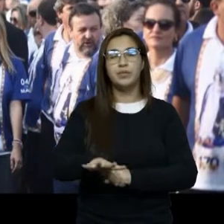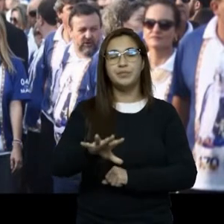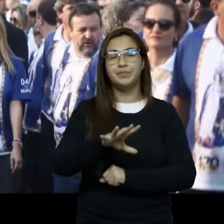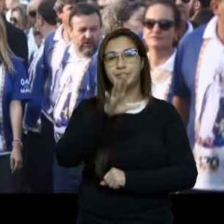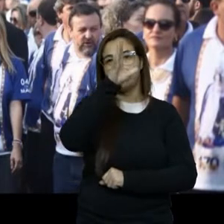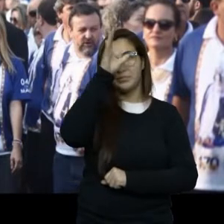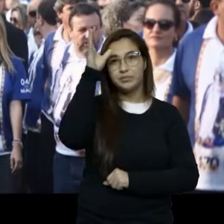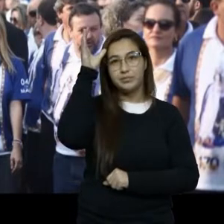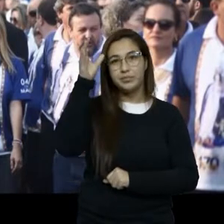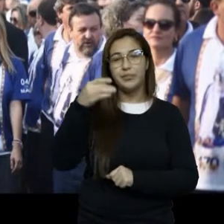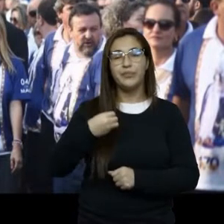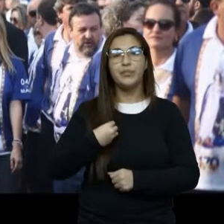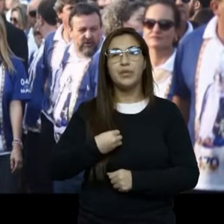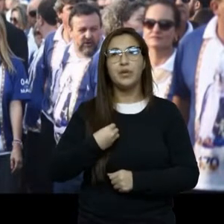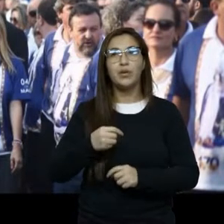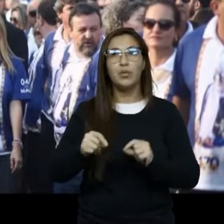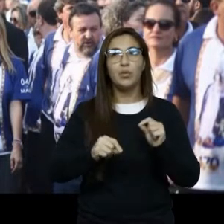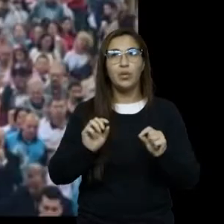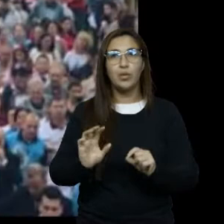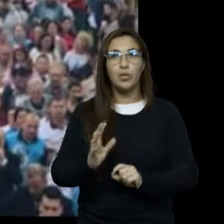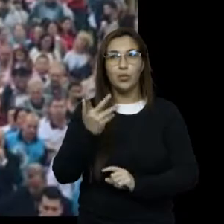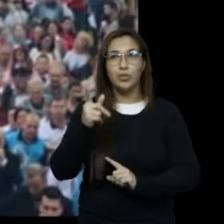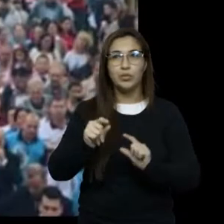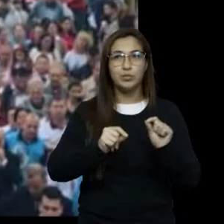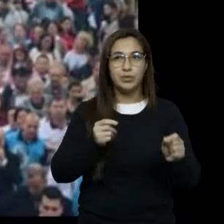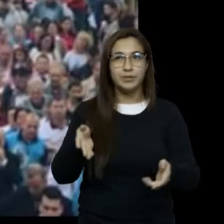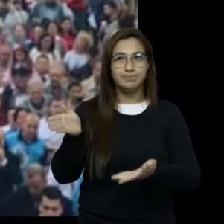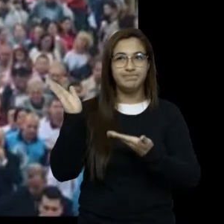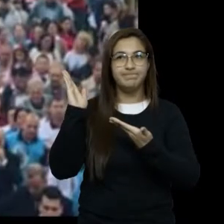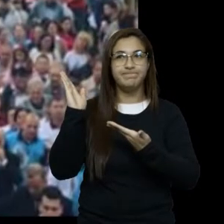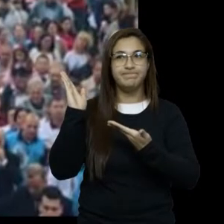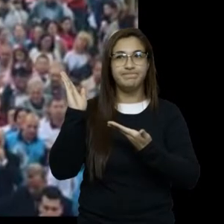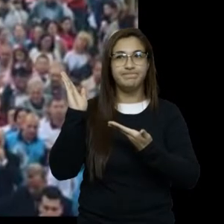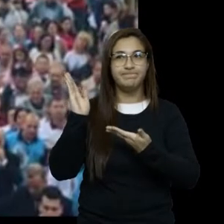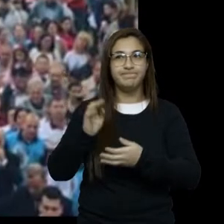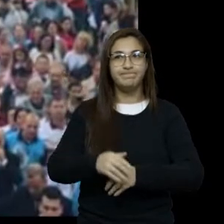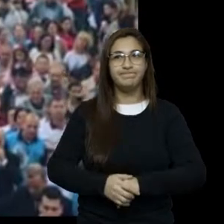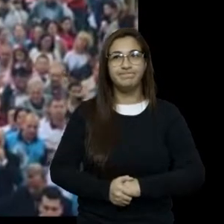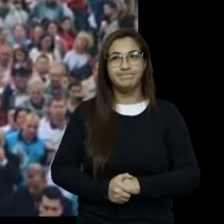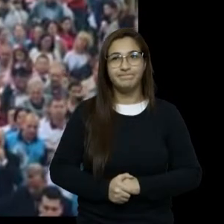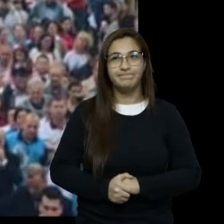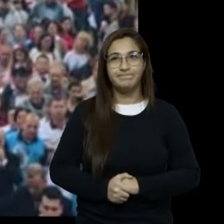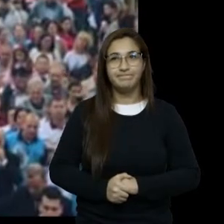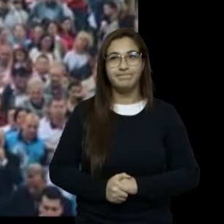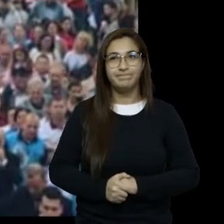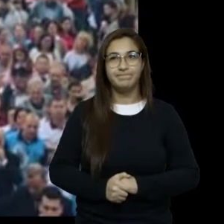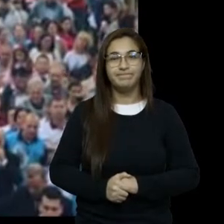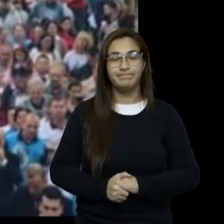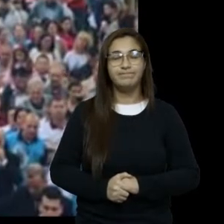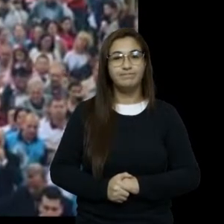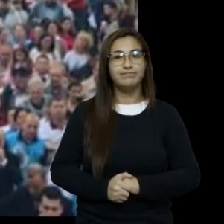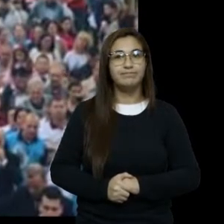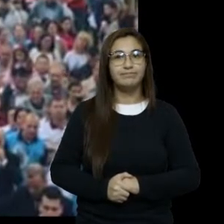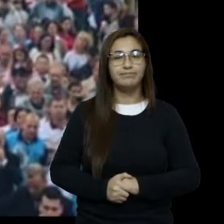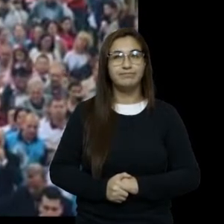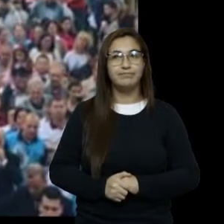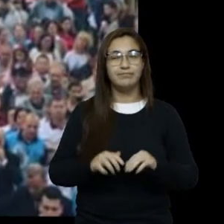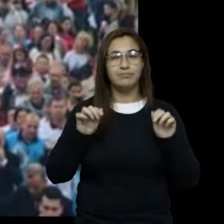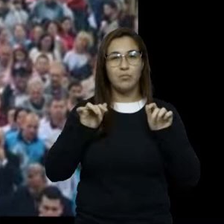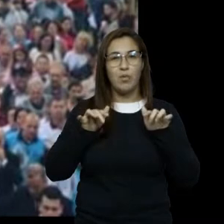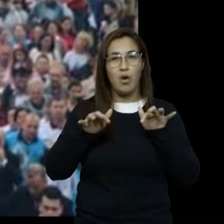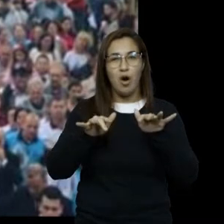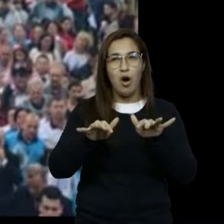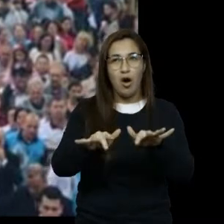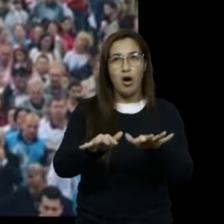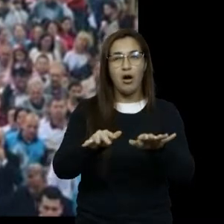vivenciaram é sem dúvidas a maior manifestação de fé e devoção Mariana do